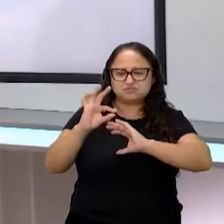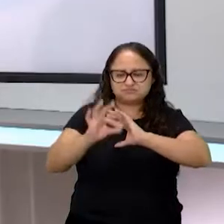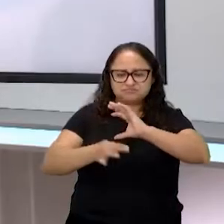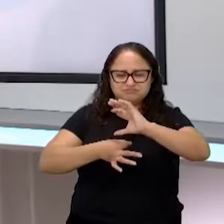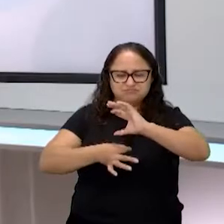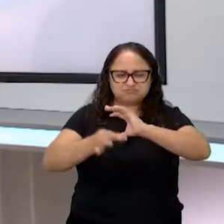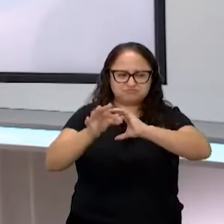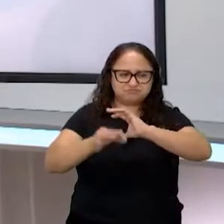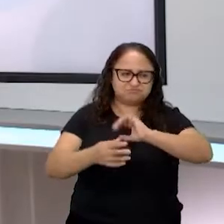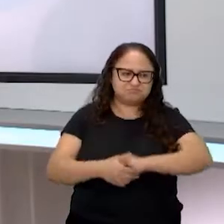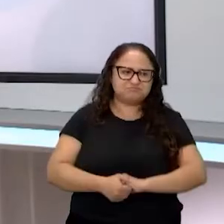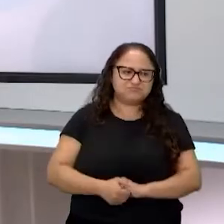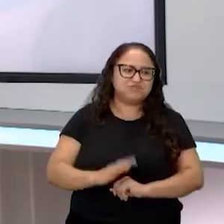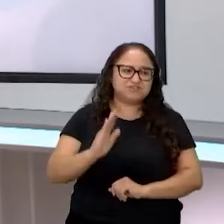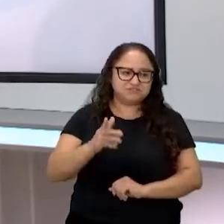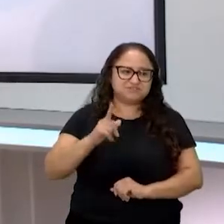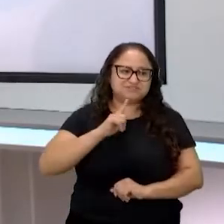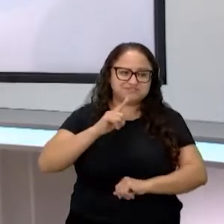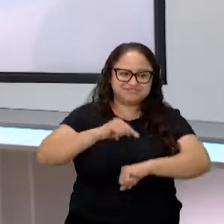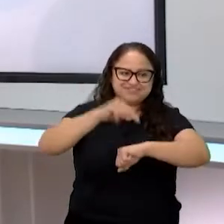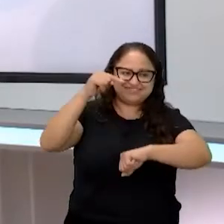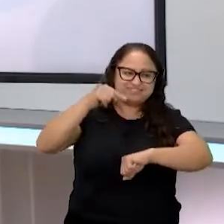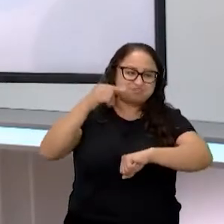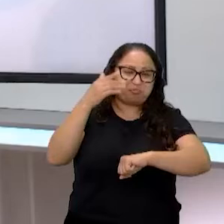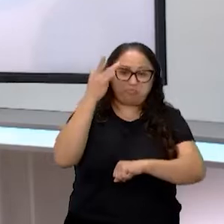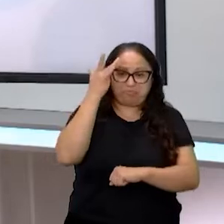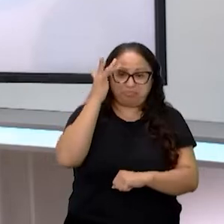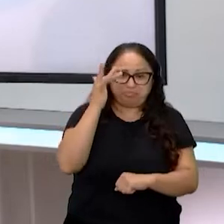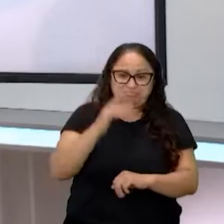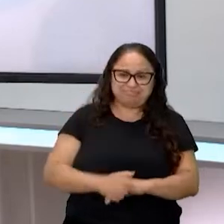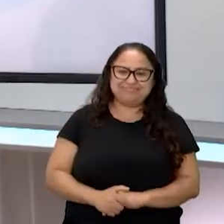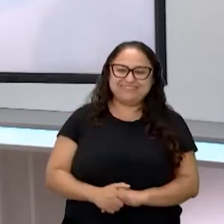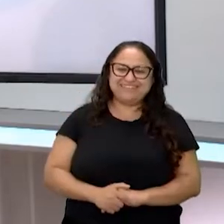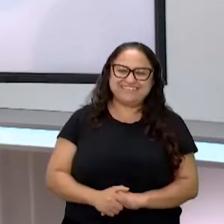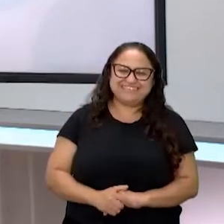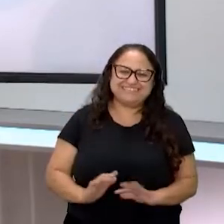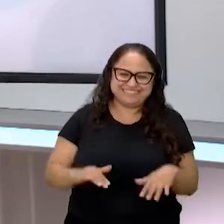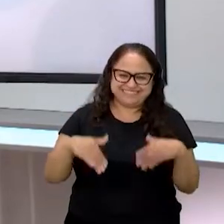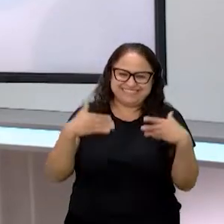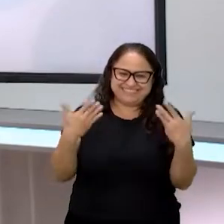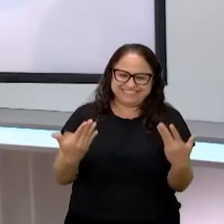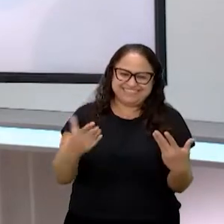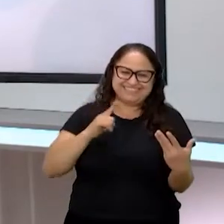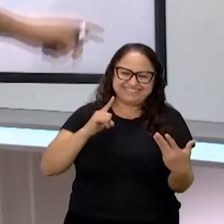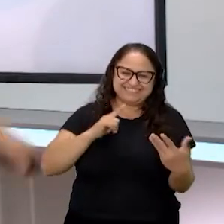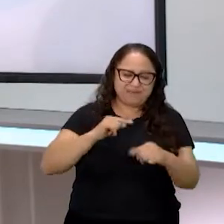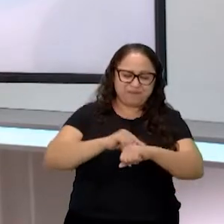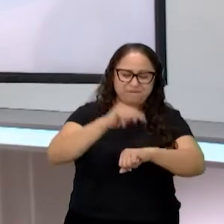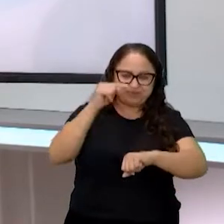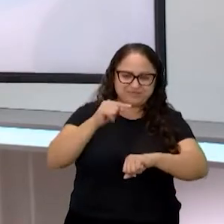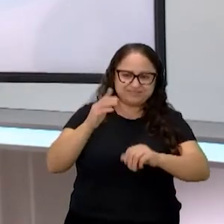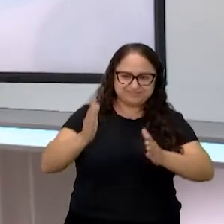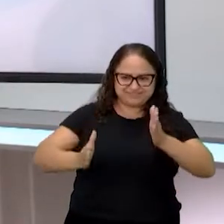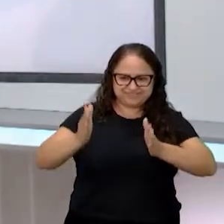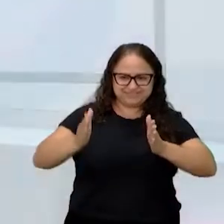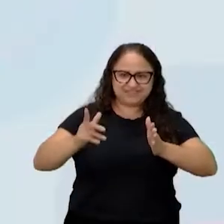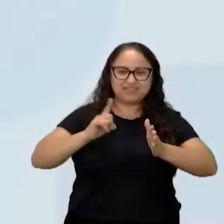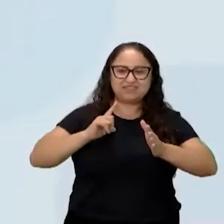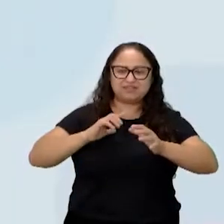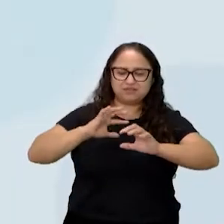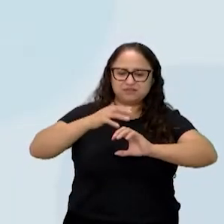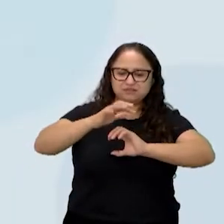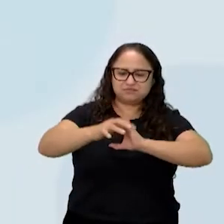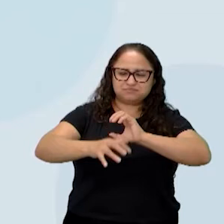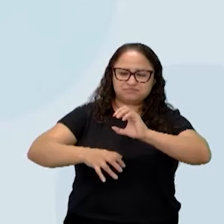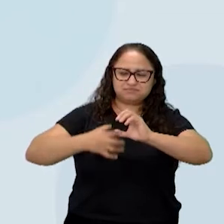Aqui é impossível, né? O tempo médio aqui é de 85 anos. Então, aqui em relação ao período da órbita. Aí, período de rotação. Professor